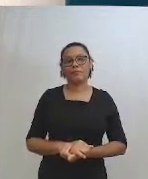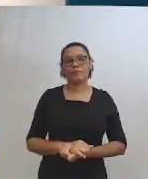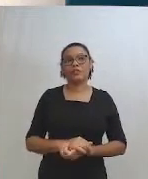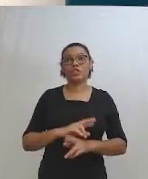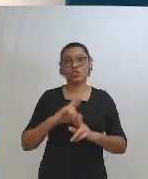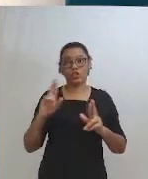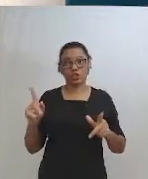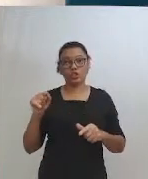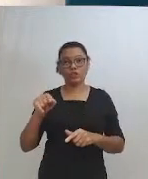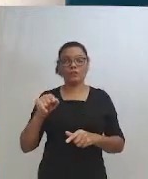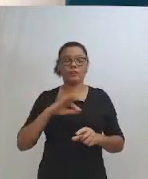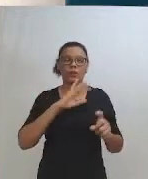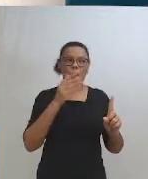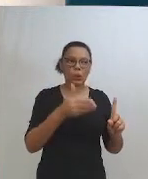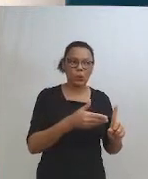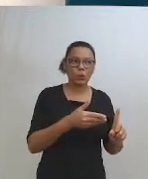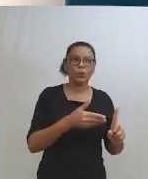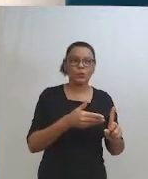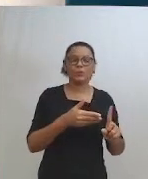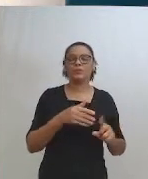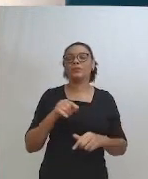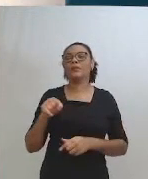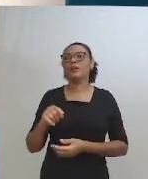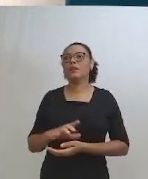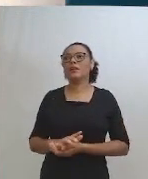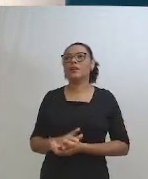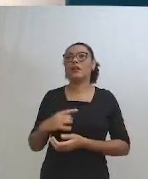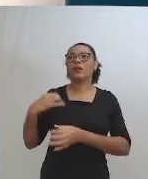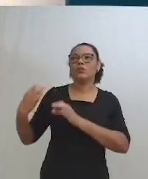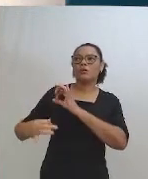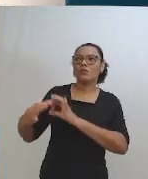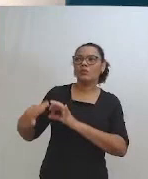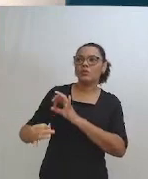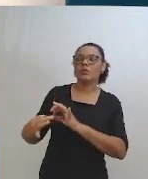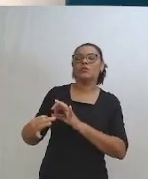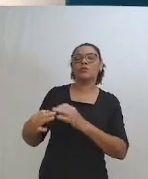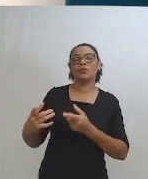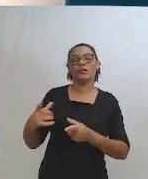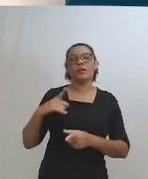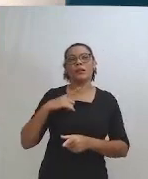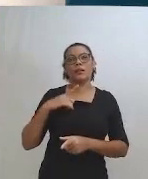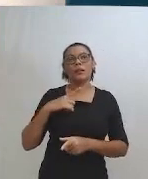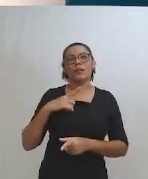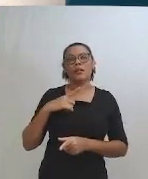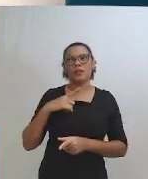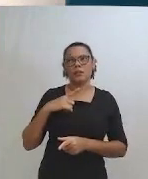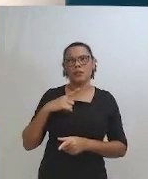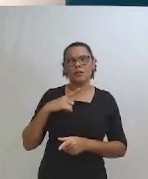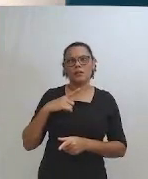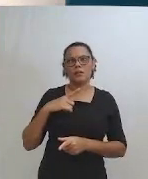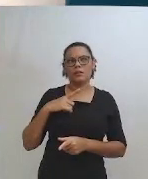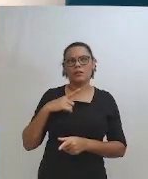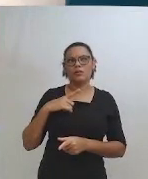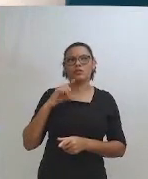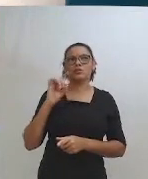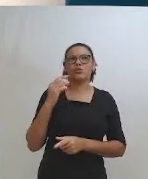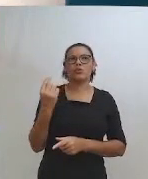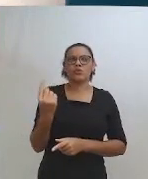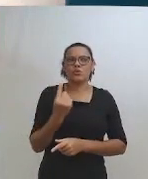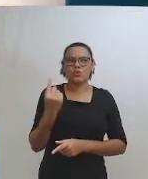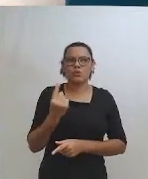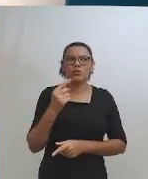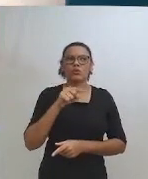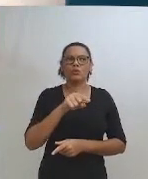por completo a ação penal, ajuizada em seu desfavor, uma vez que citado intimado exclusivamente por via de talícia,